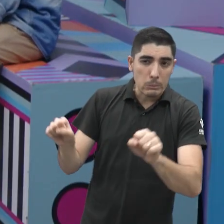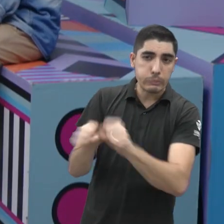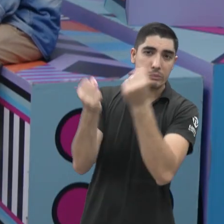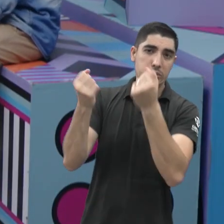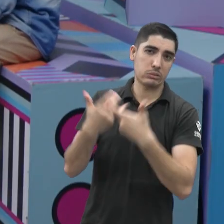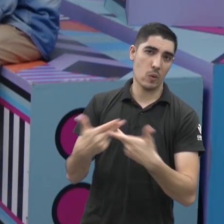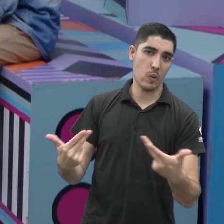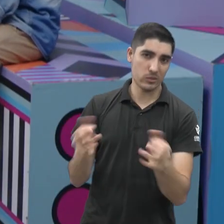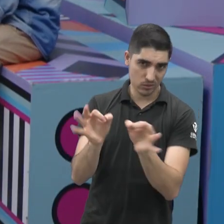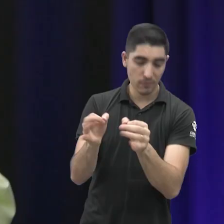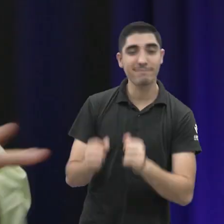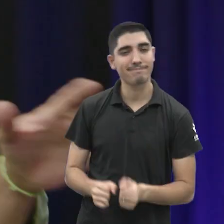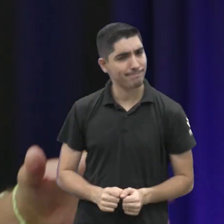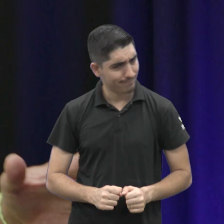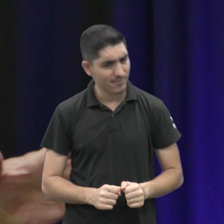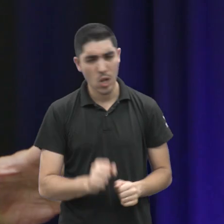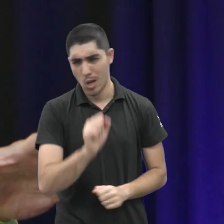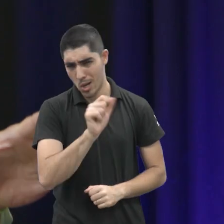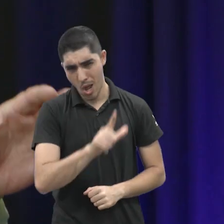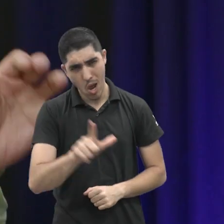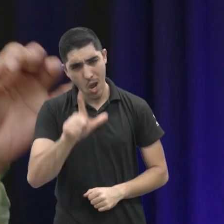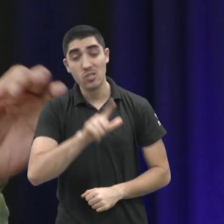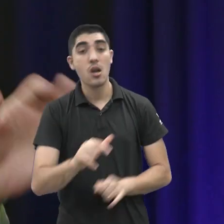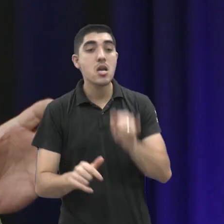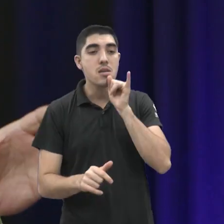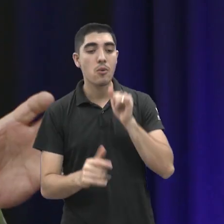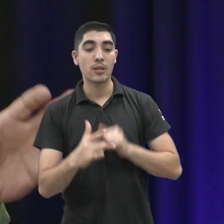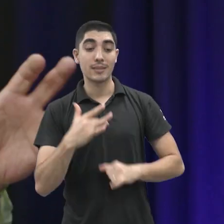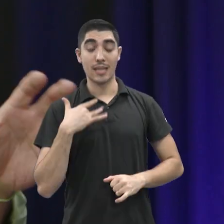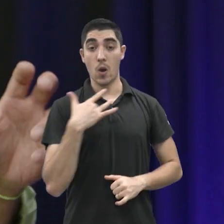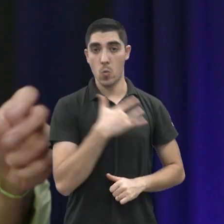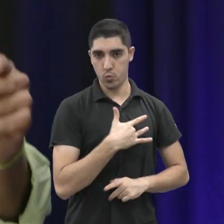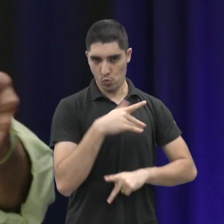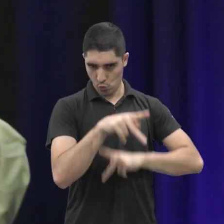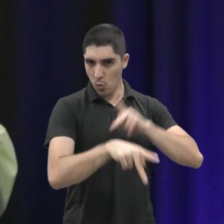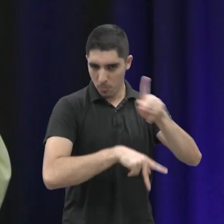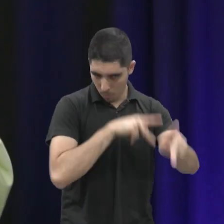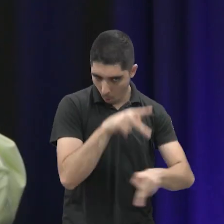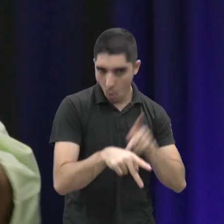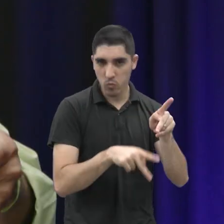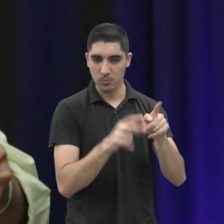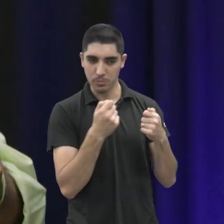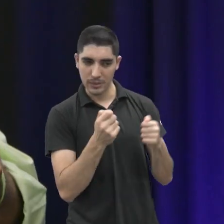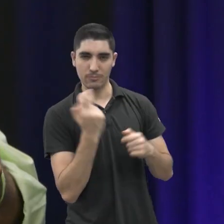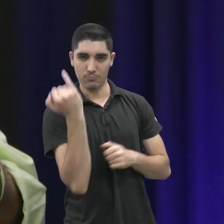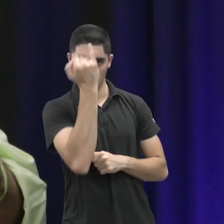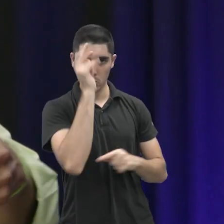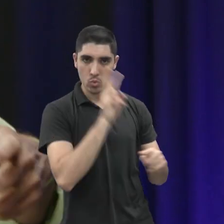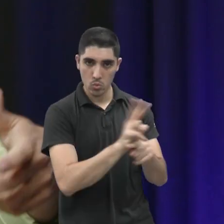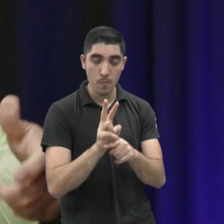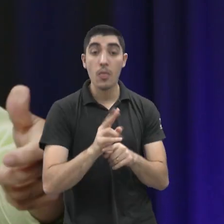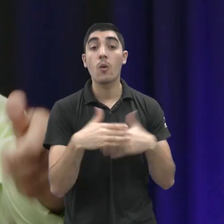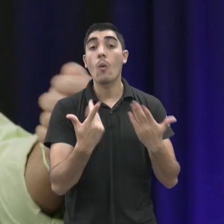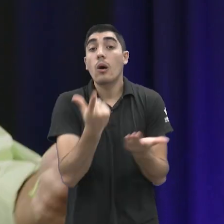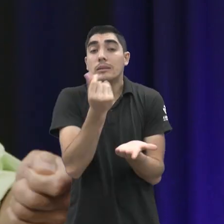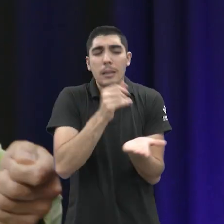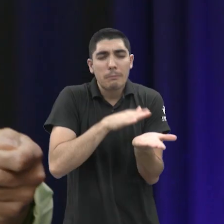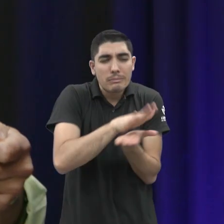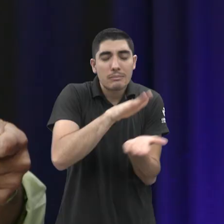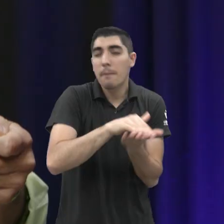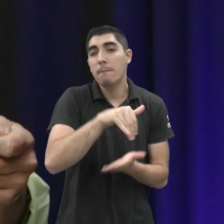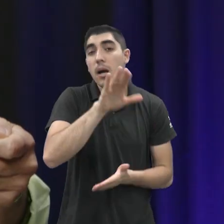dúvida. Quando a gente fala da saúde pública, o maior gasto, o gasto mais, vamos dizer assim, de maior